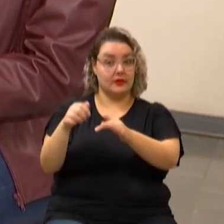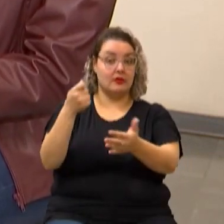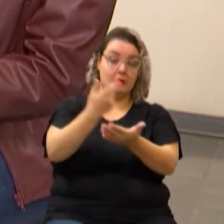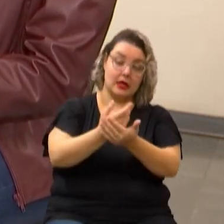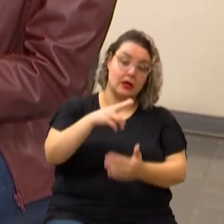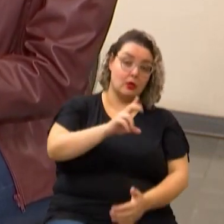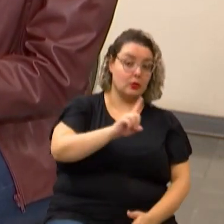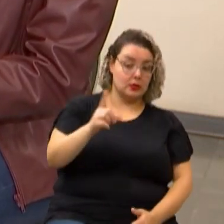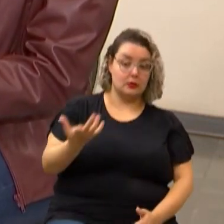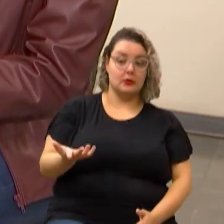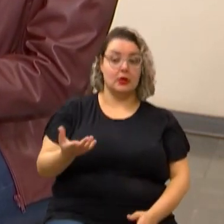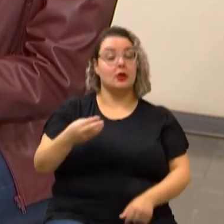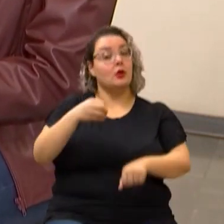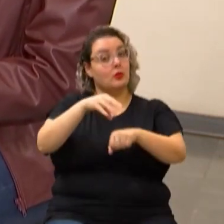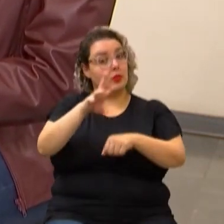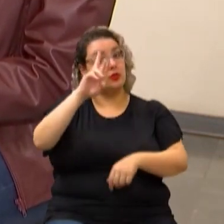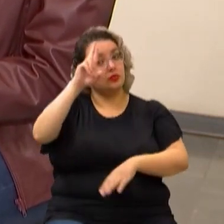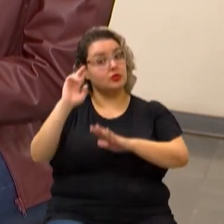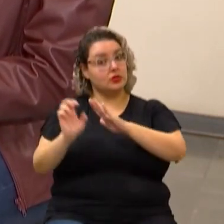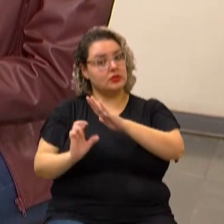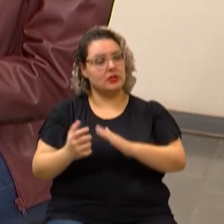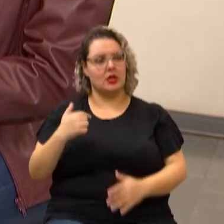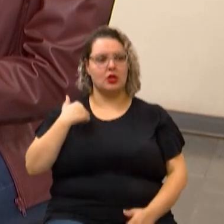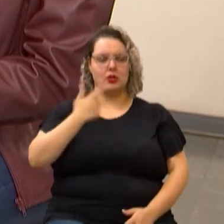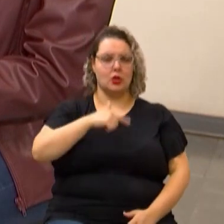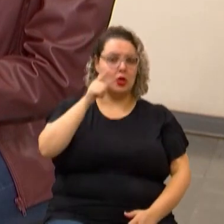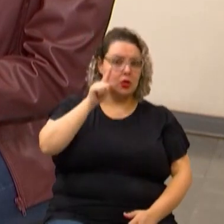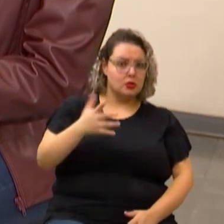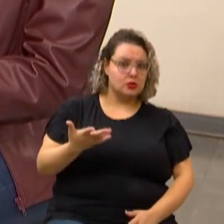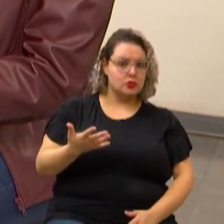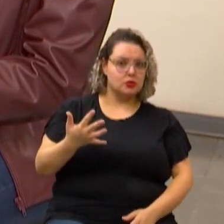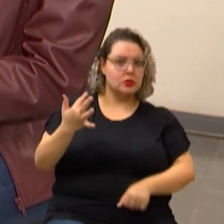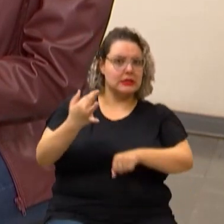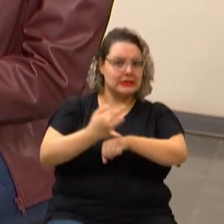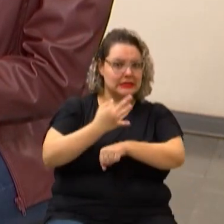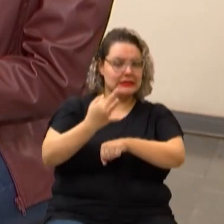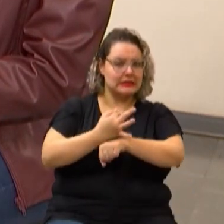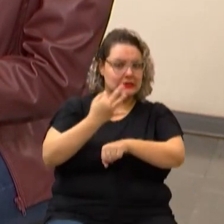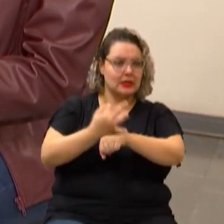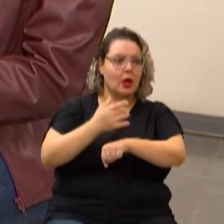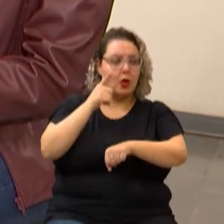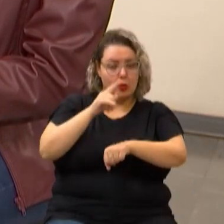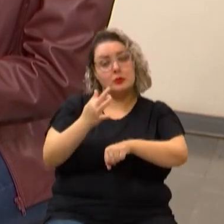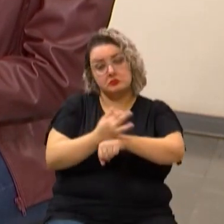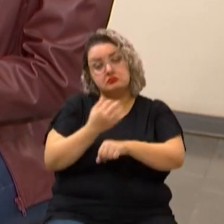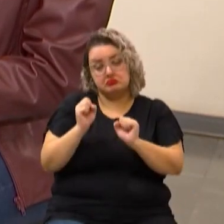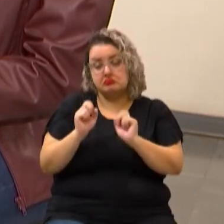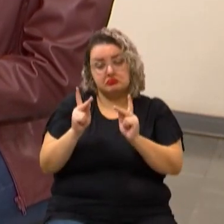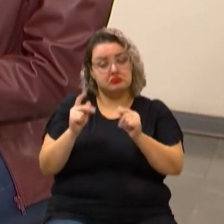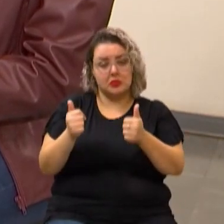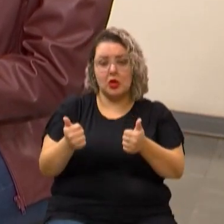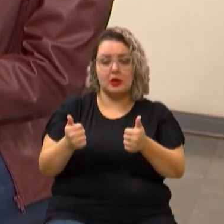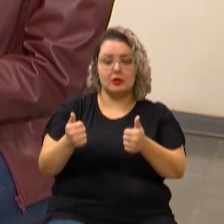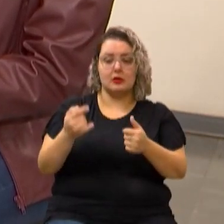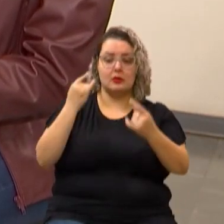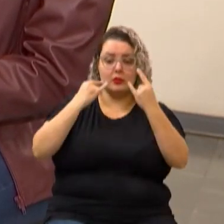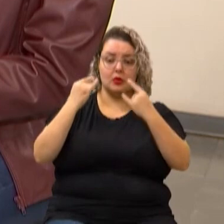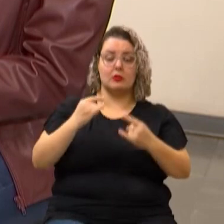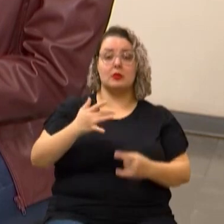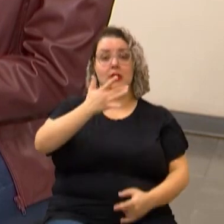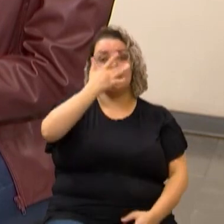você fala assim, nossa, esse tipo vai impactar mais, vai prejudicar mais a economia ou não? Na verdade, quando a gente fala